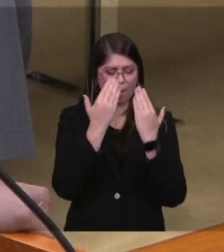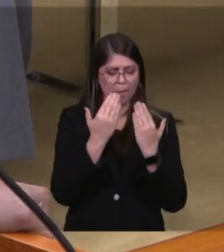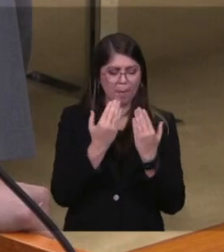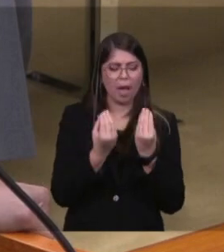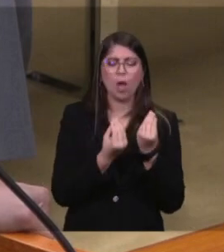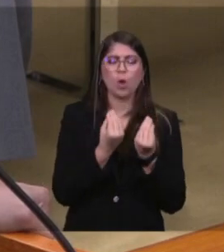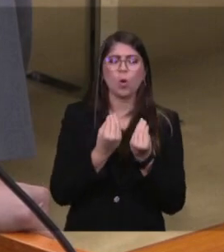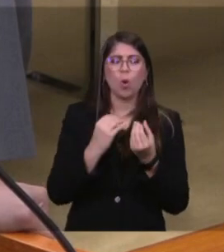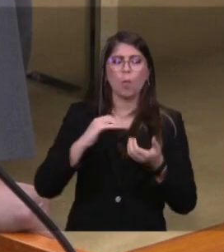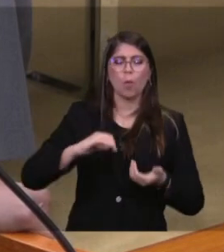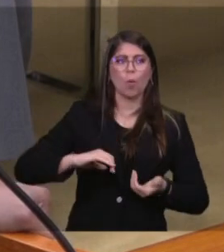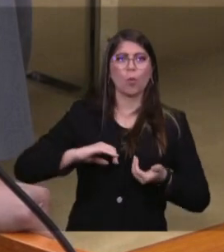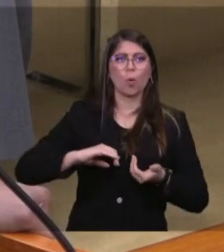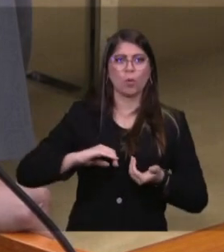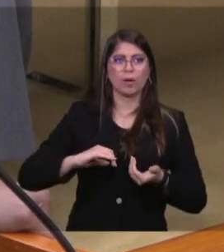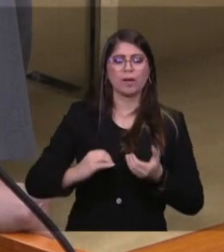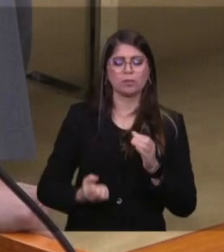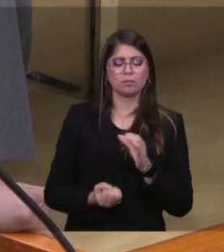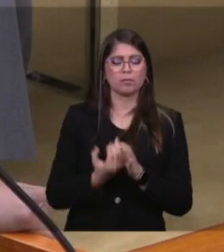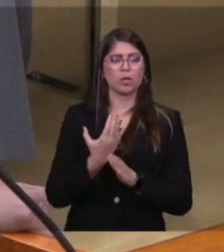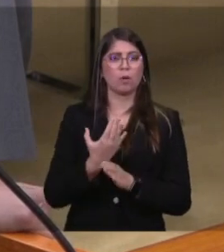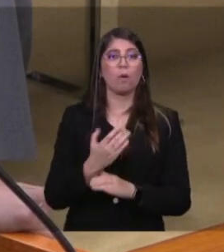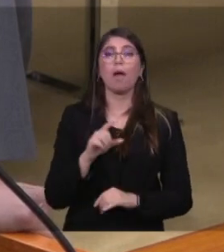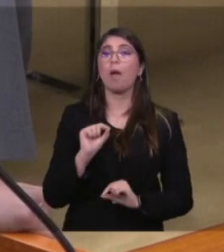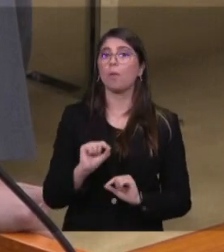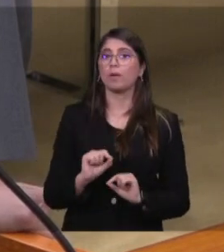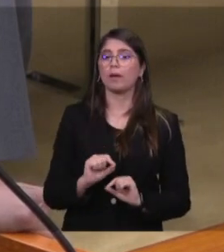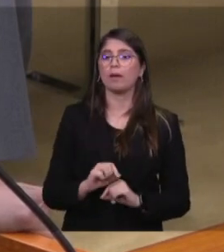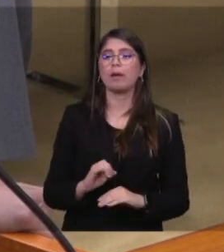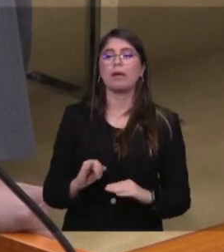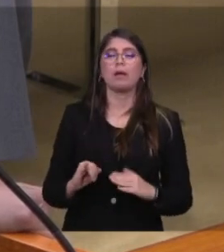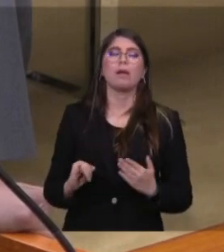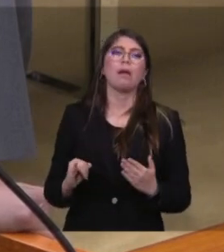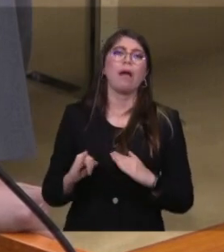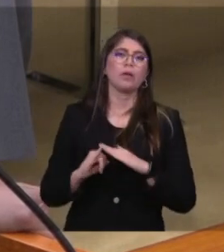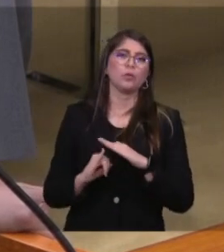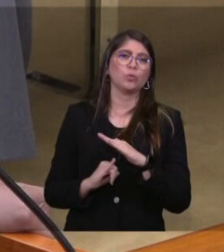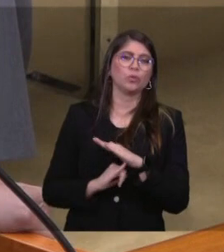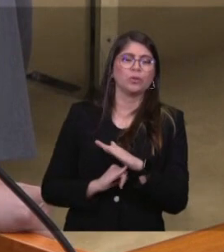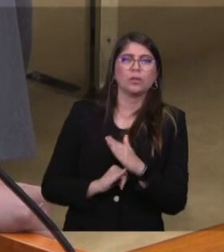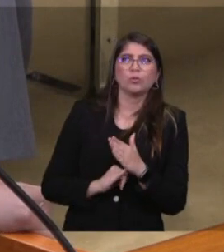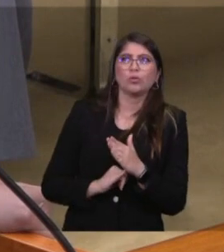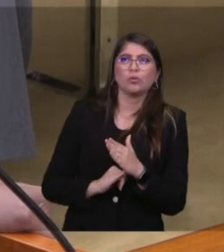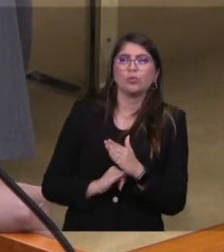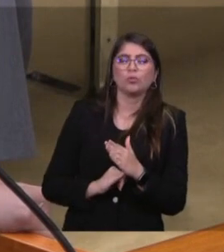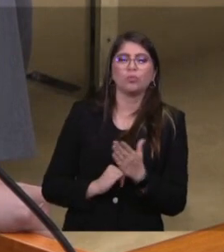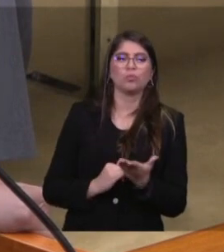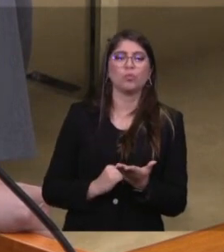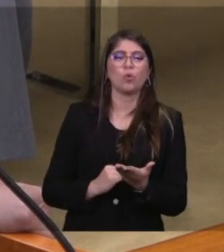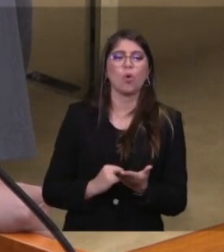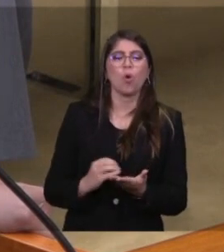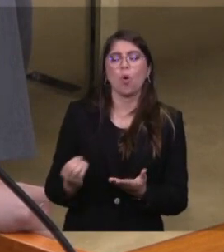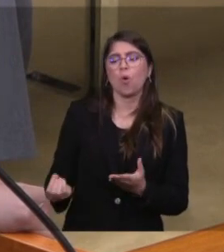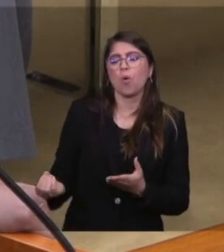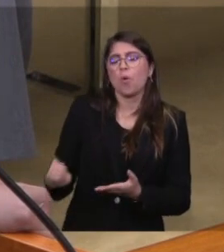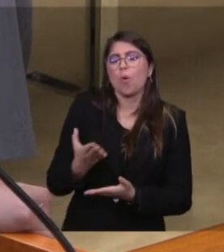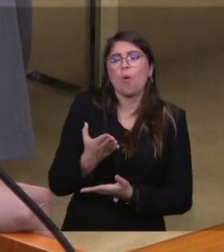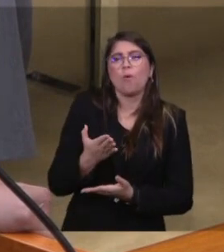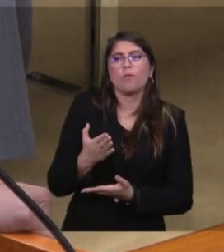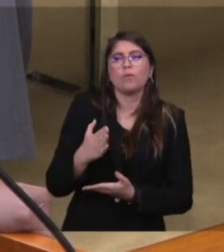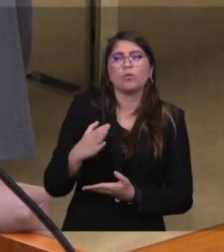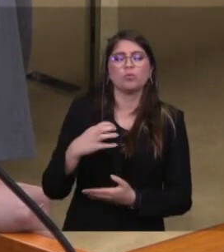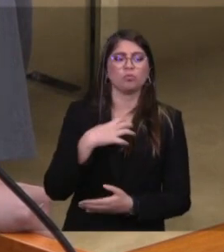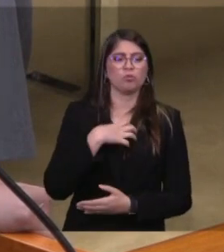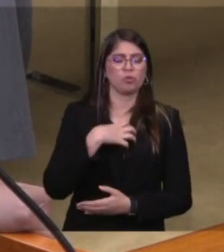Congresso é a instituição, talvez, de um novo regime federativo. A União, ao